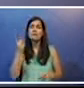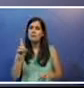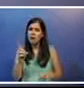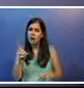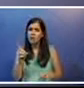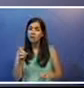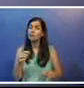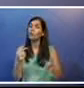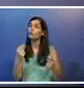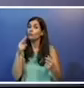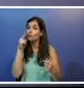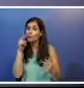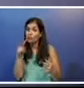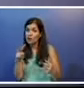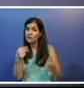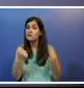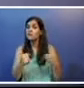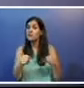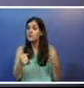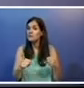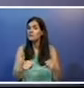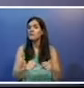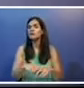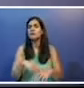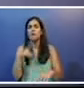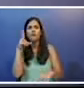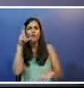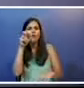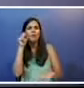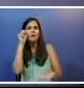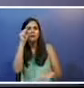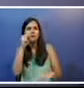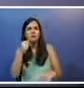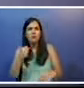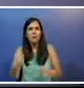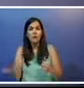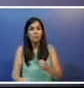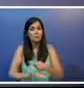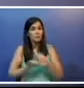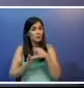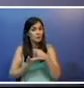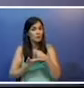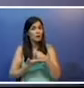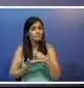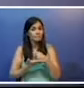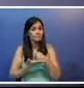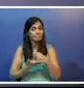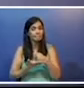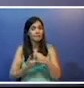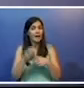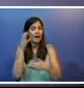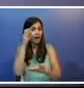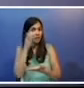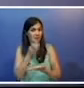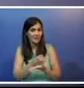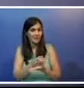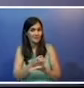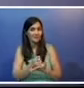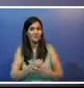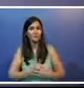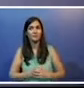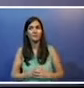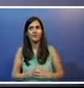poderia fazê-lo para fortalecer a sua argumentação, para dar sustentação a ela. Quando produziu a